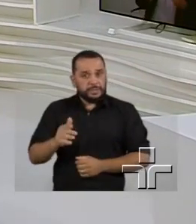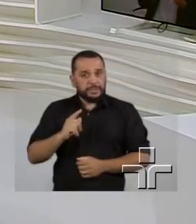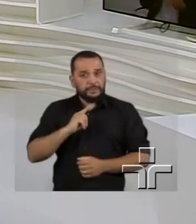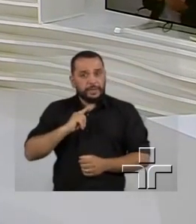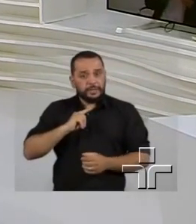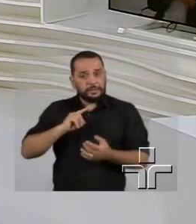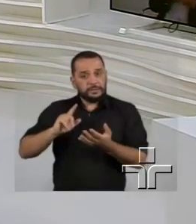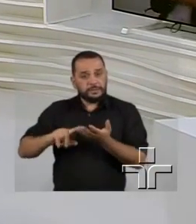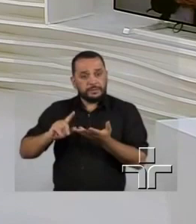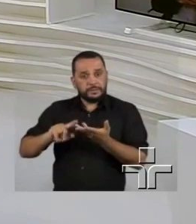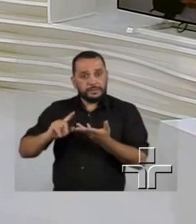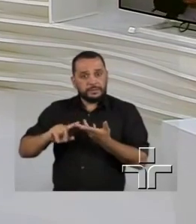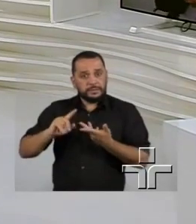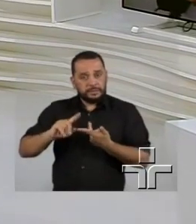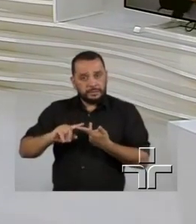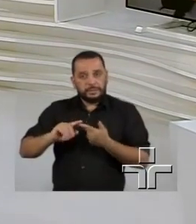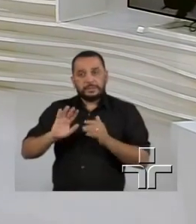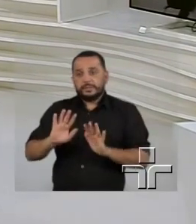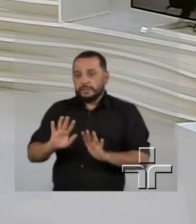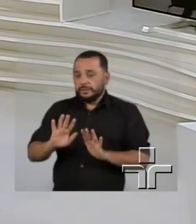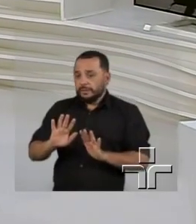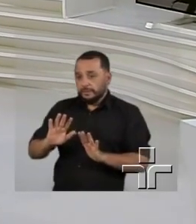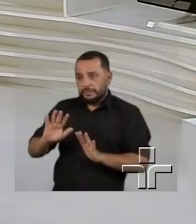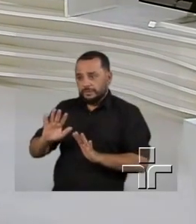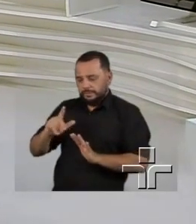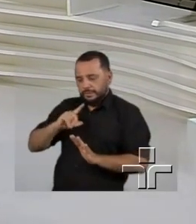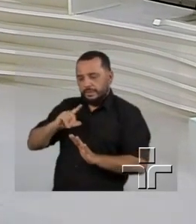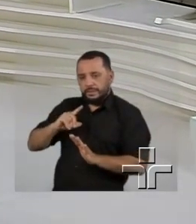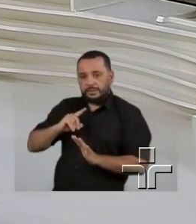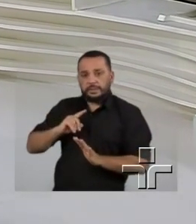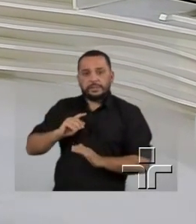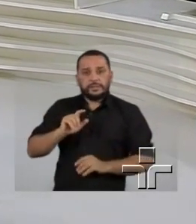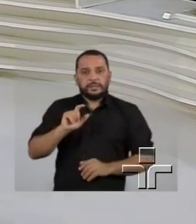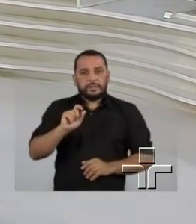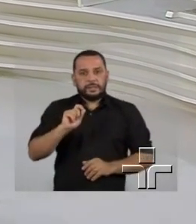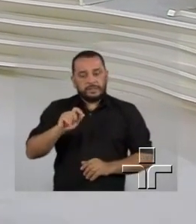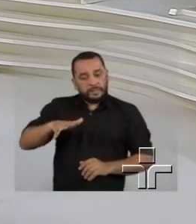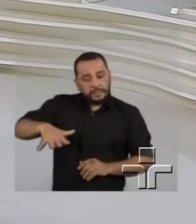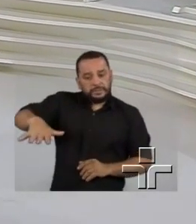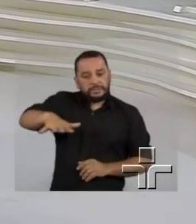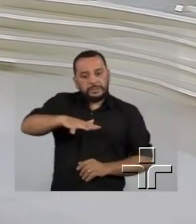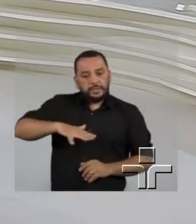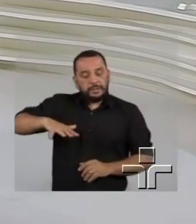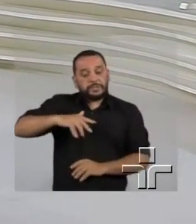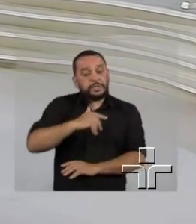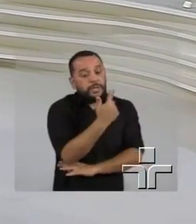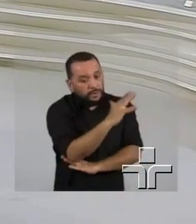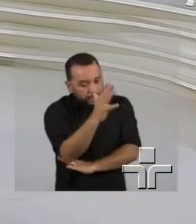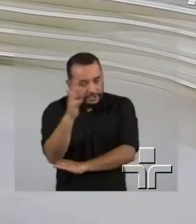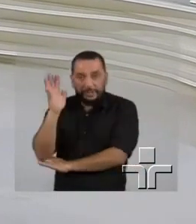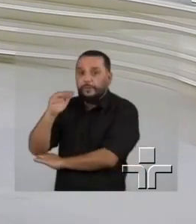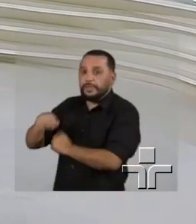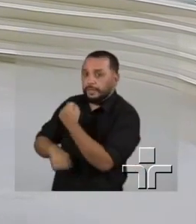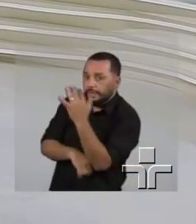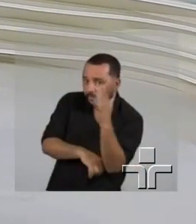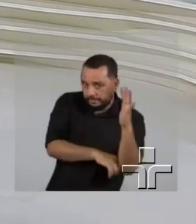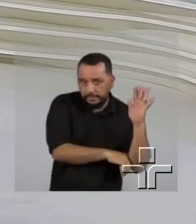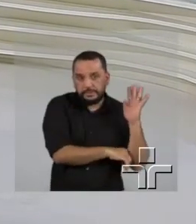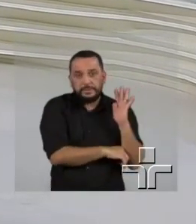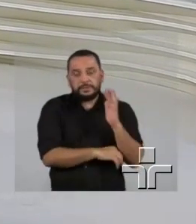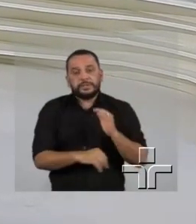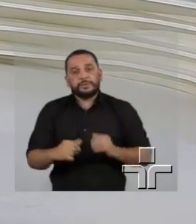Brasil tem ou tinha era na questão ambiental, que era um protagonista, um país que desde a Rio 92 vinha